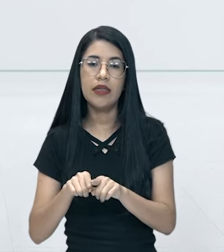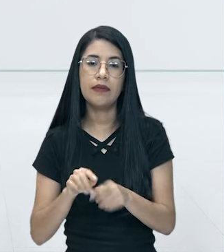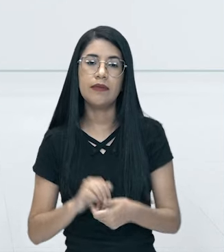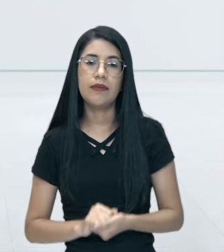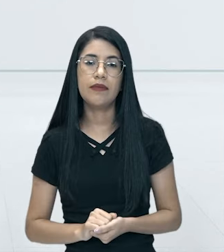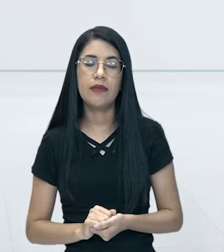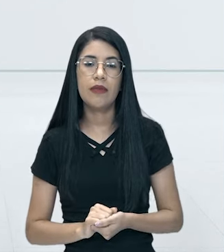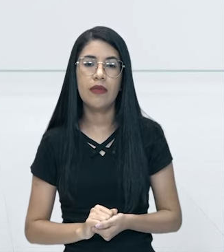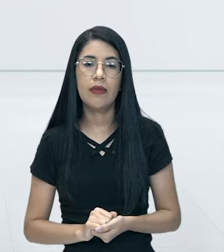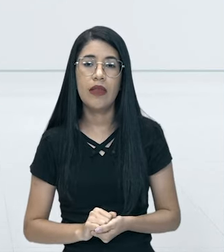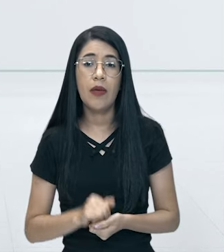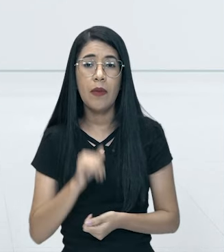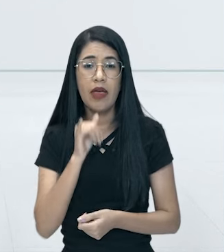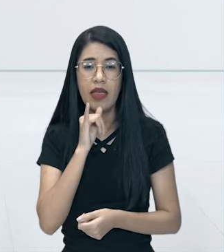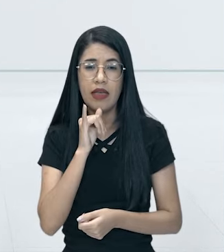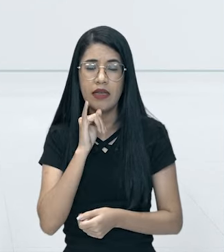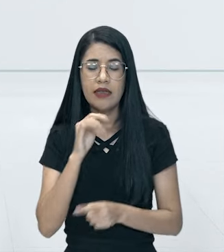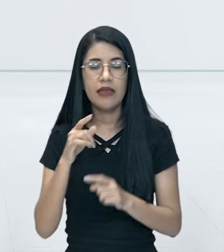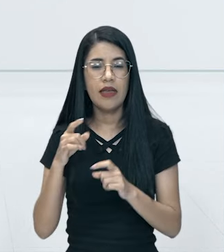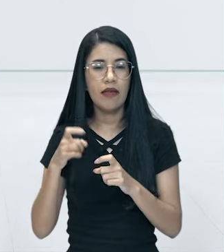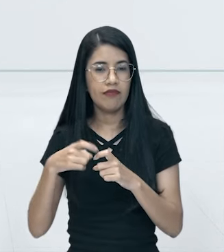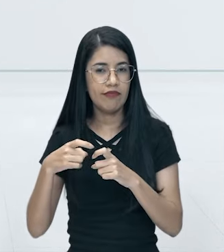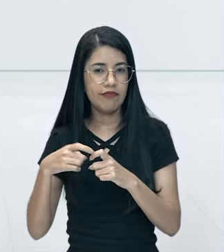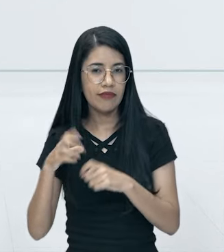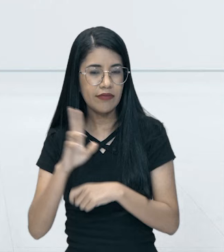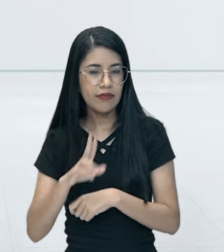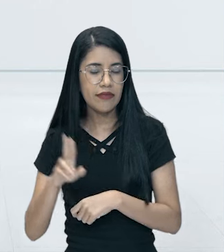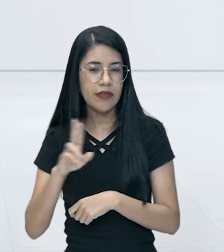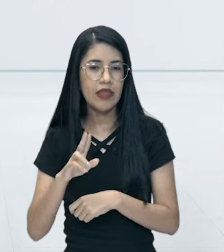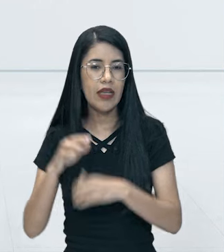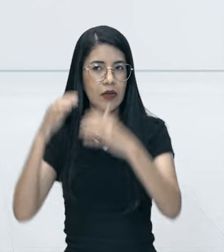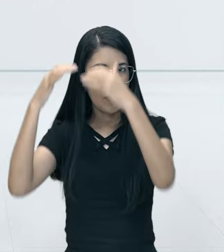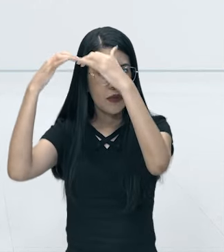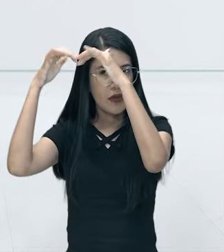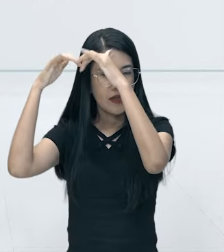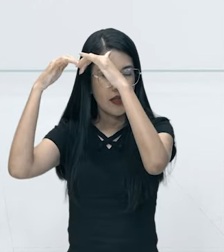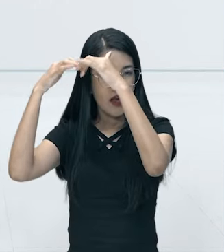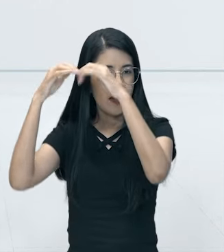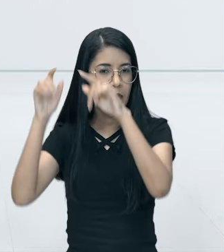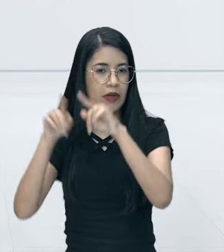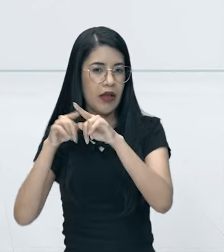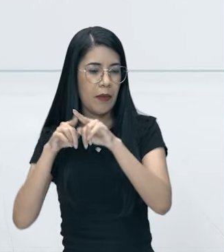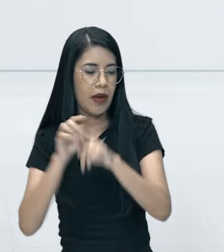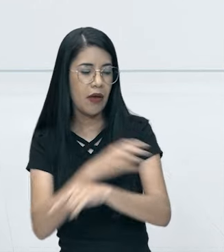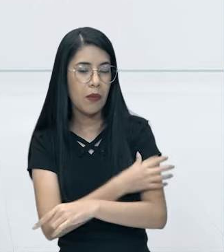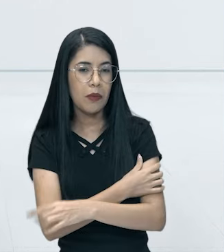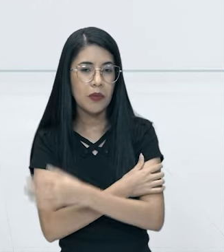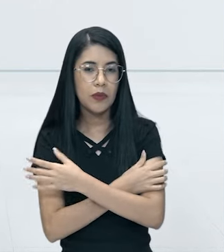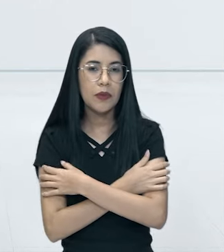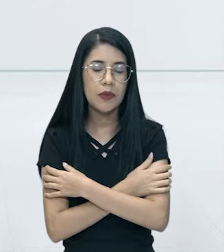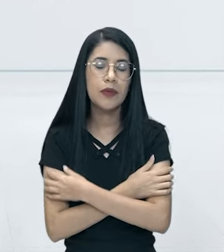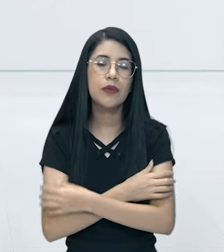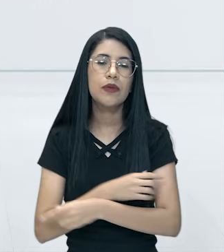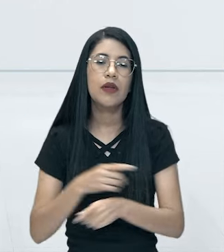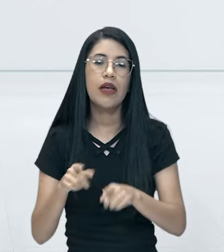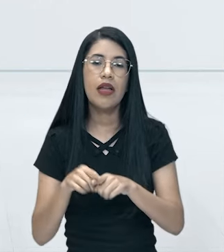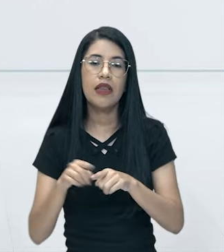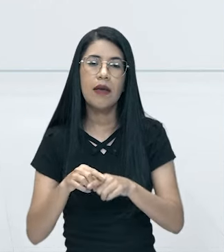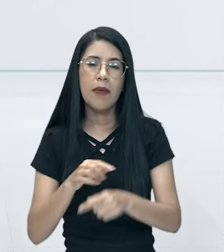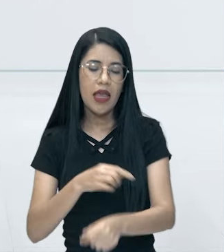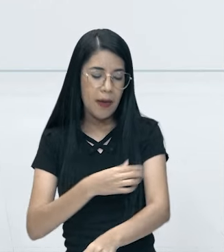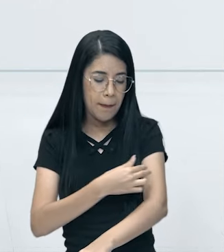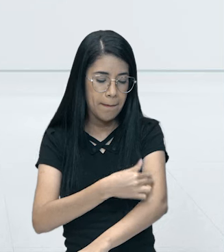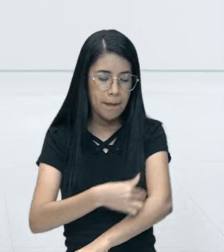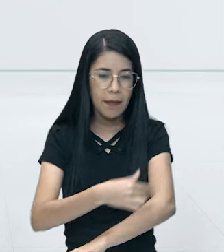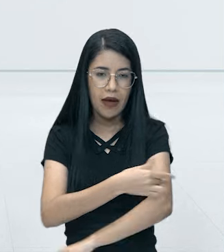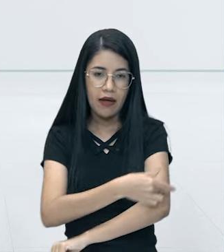há pouco, nós vamos utilizar principalmente nos cérebros, que envolvem músculos, que envolvem aí ligamentos,